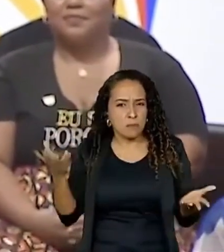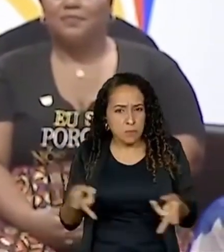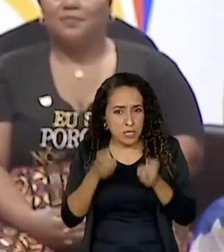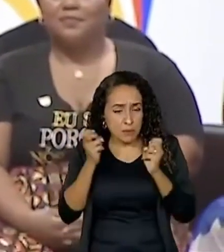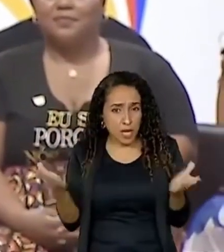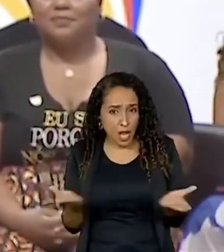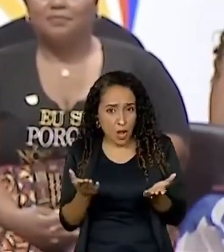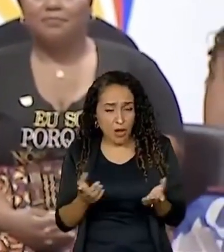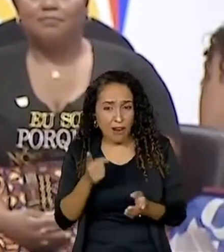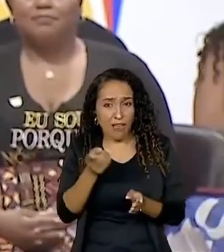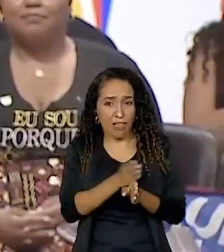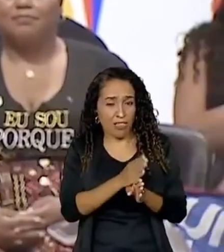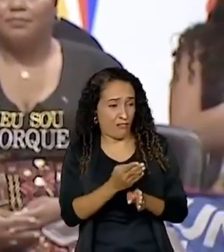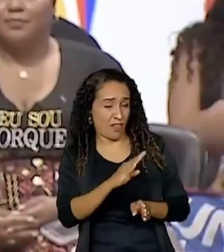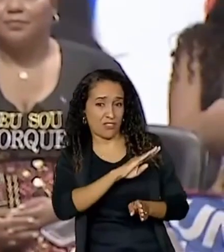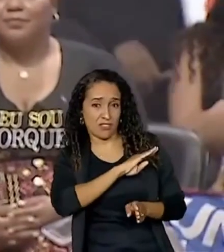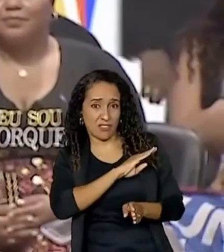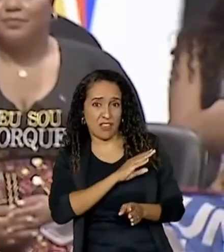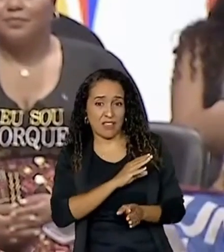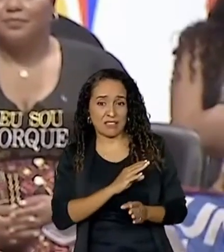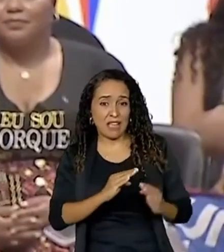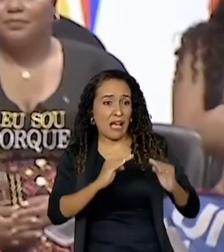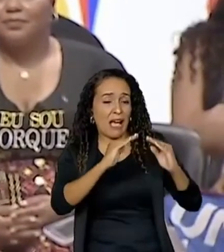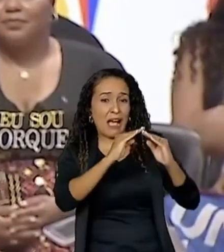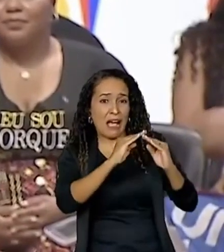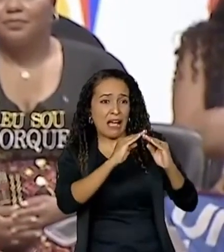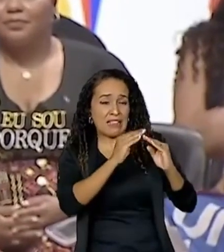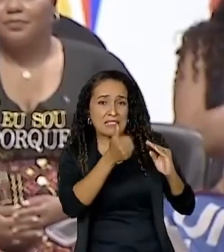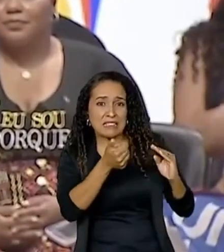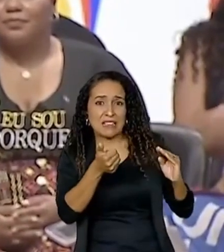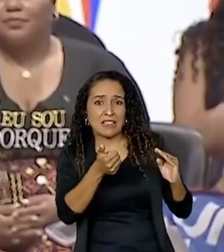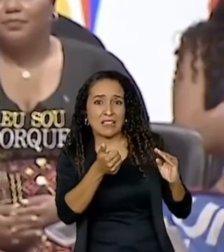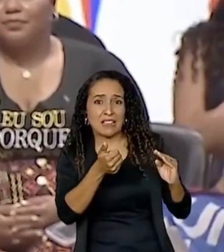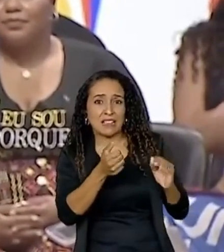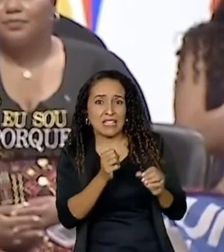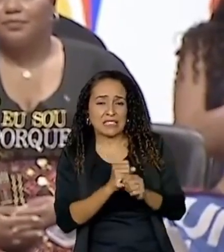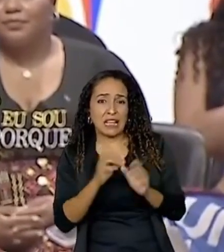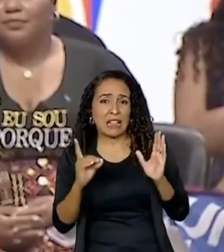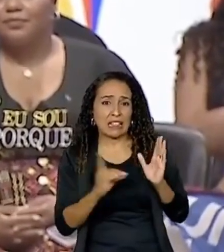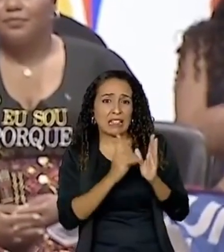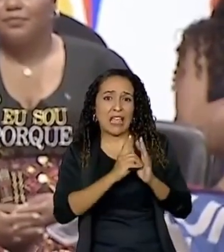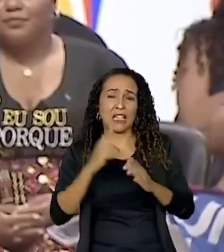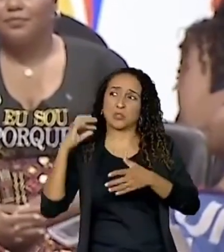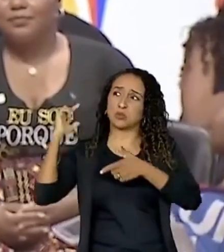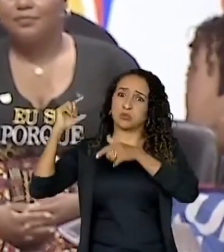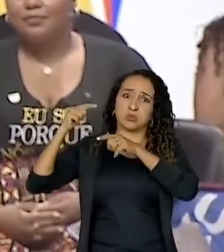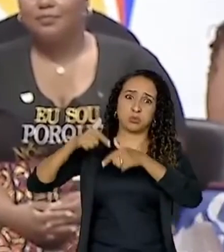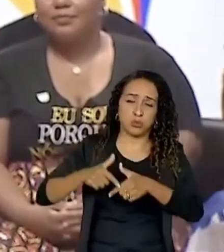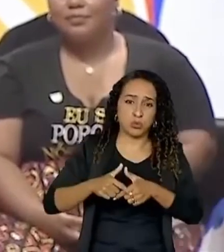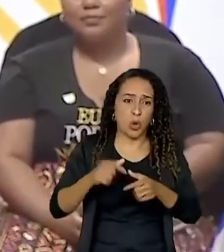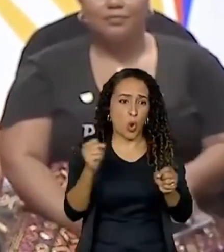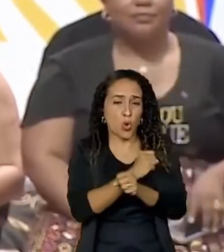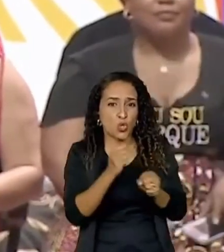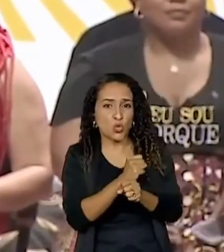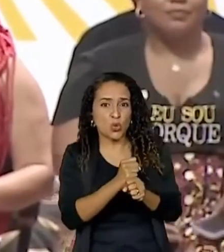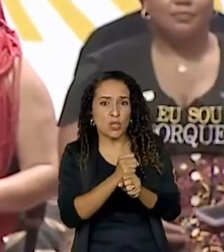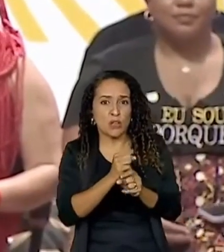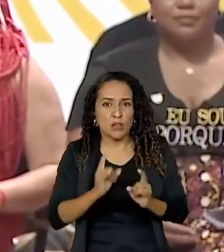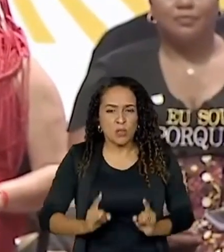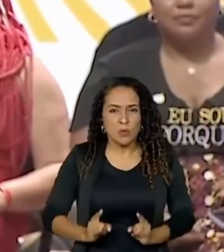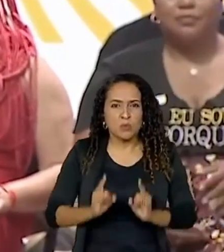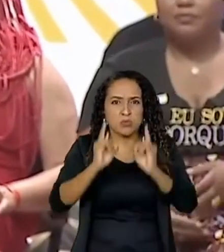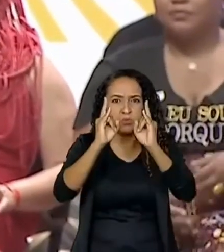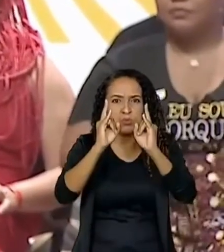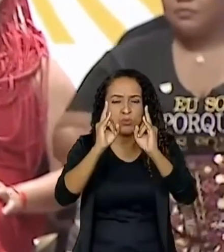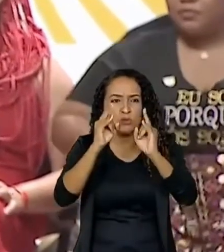na faixa de Gaza. Aquela casa levou décadas e décadas para construir. Um foguete